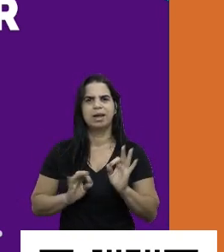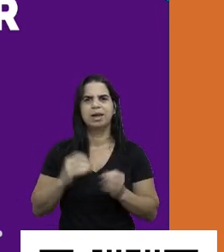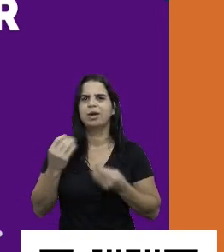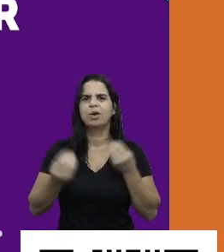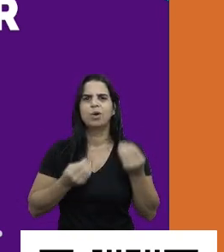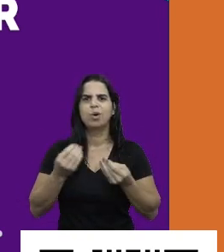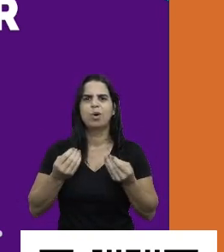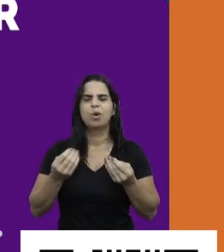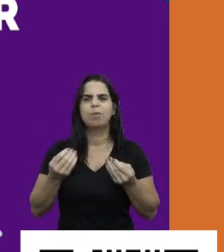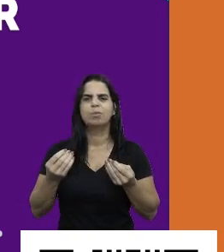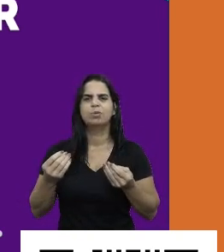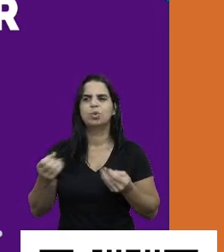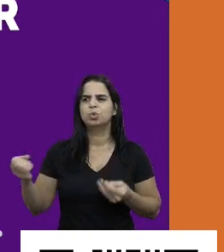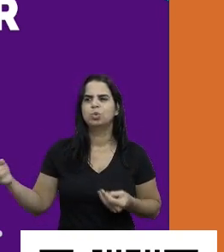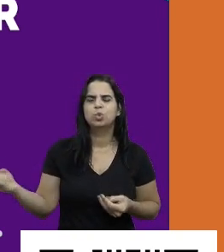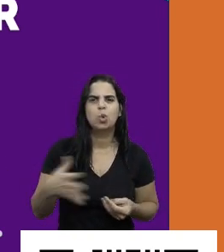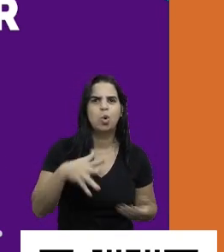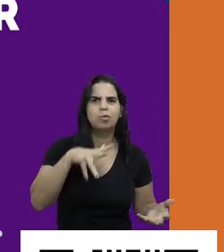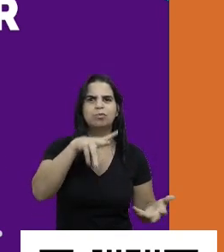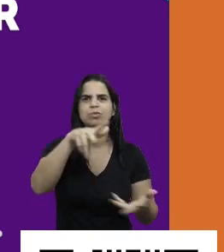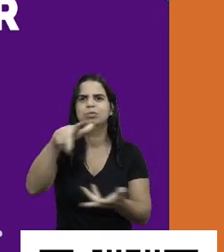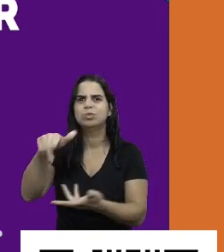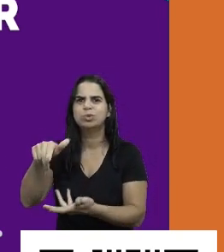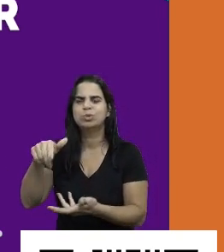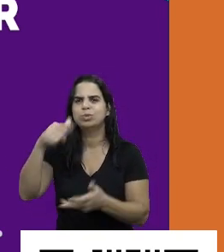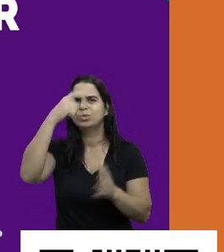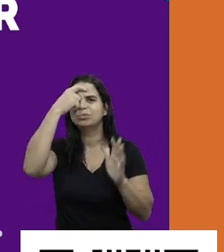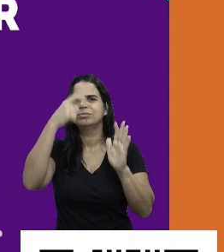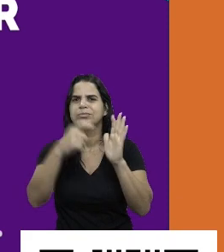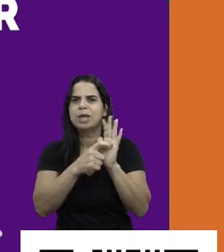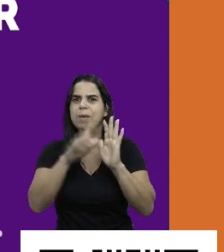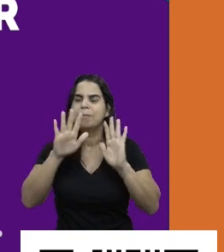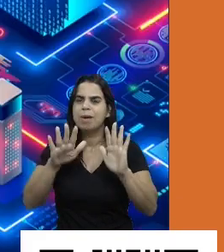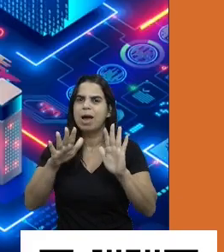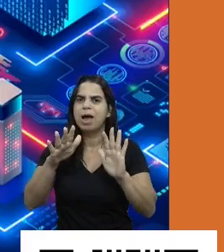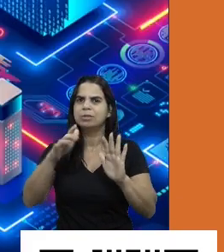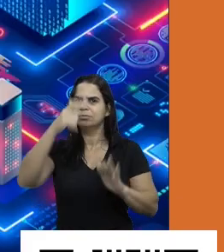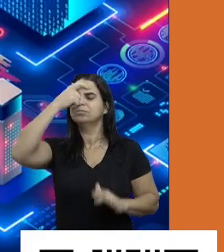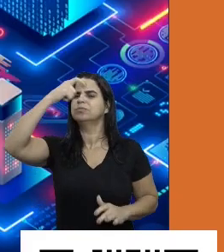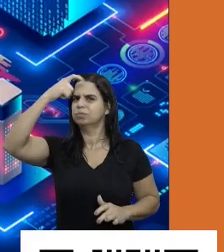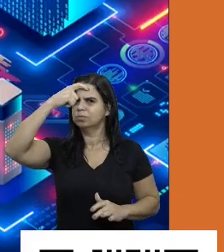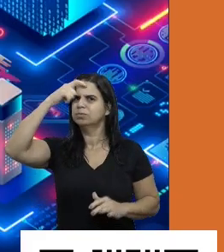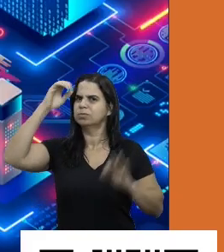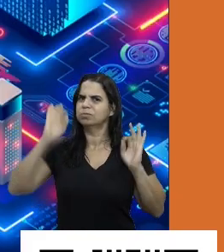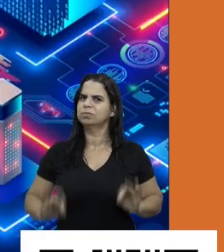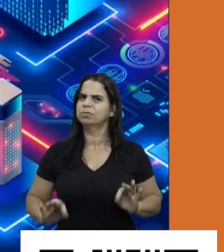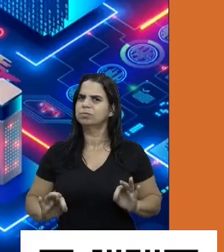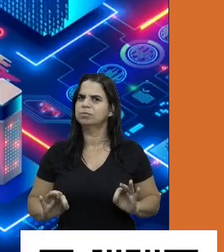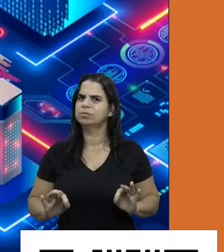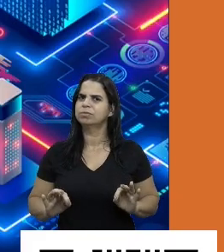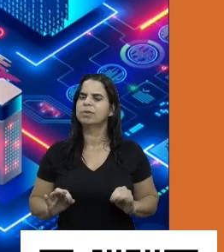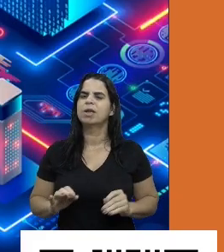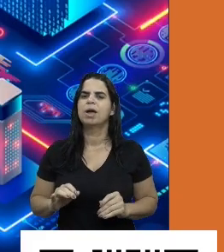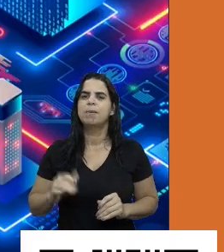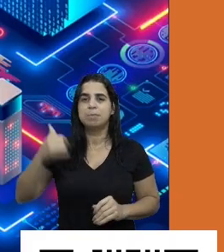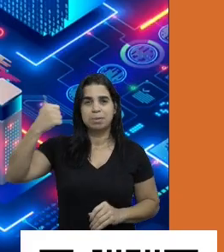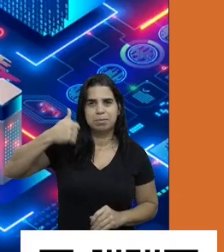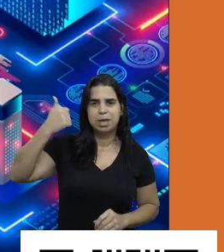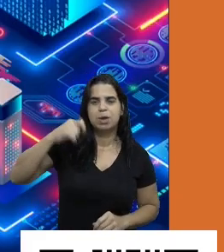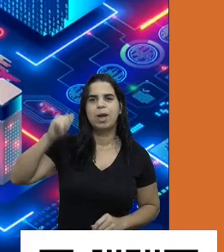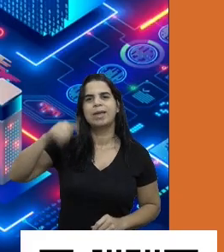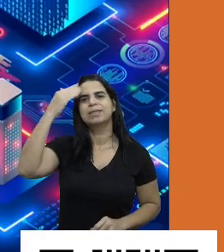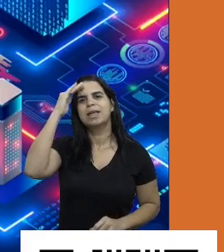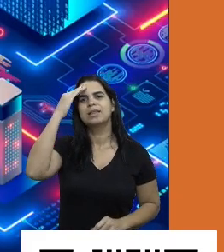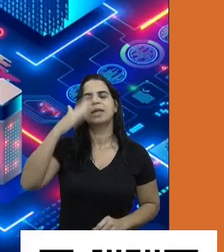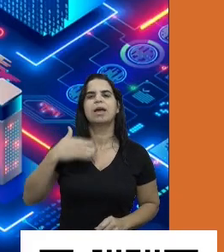nessa era de ar nessa estrutura ação com o pé no chão e muito firme e com o resultado né então o primeiro passo é entender Aonde eu tô